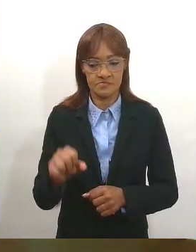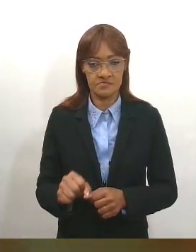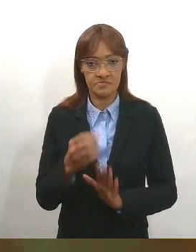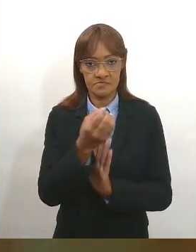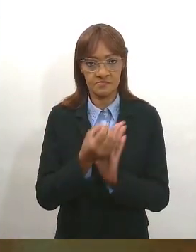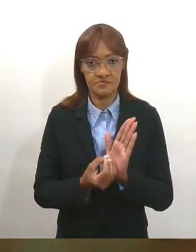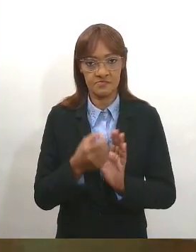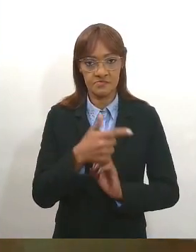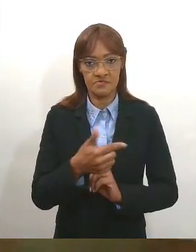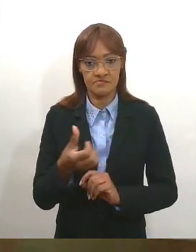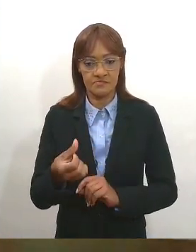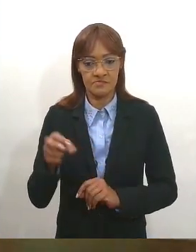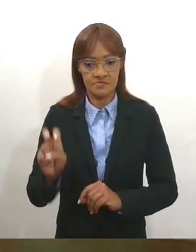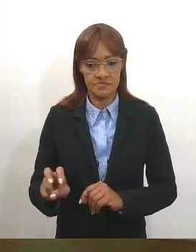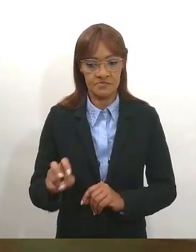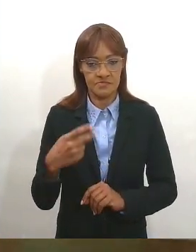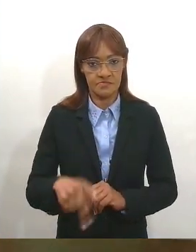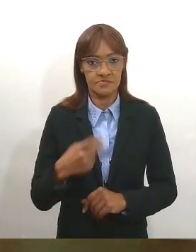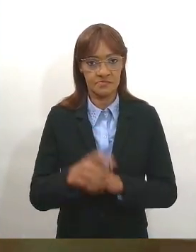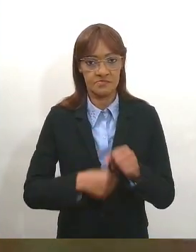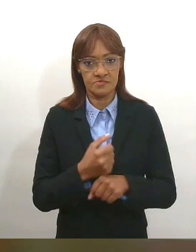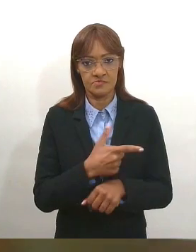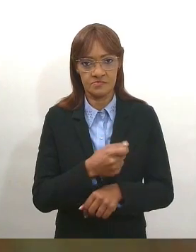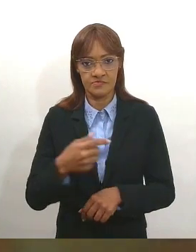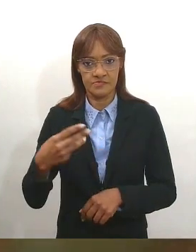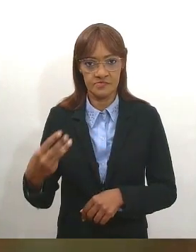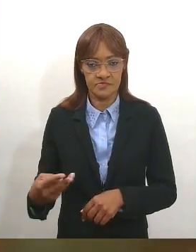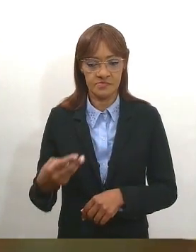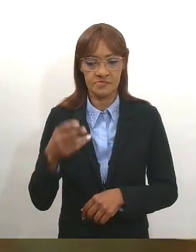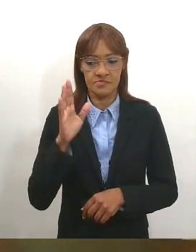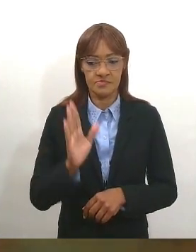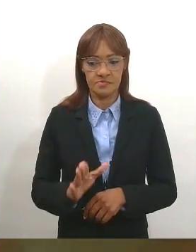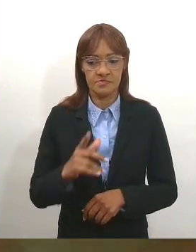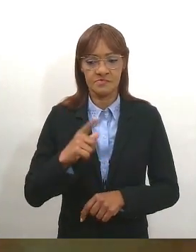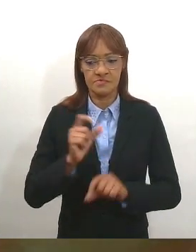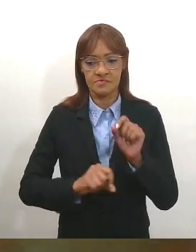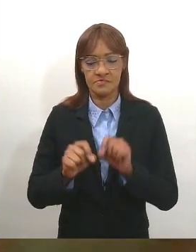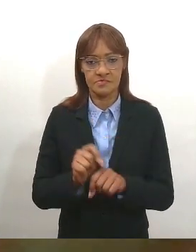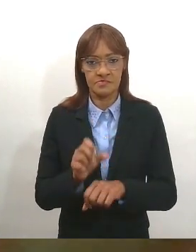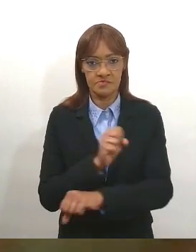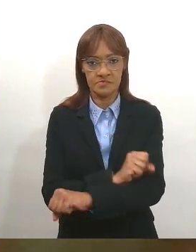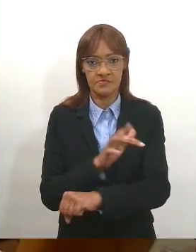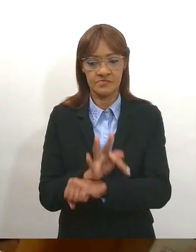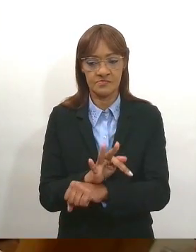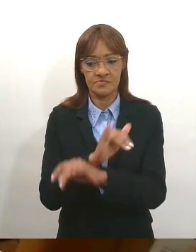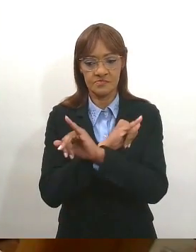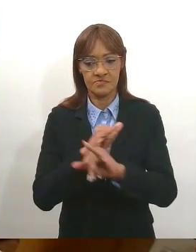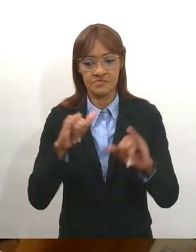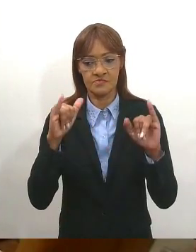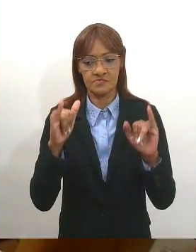Desenvolvimento dos Vales de São Francisco e do Parnaíba, informando celebração de convênio. Lido o expediente, senhor presidente.